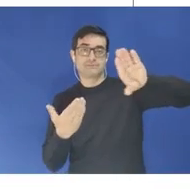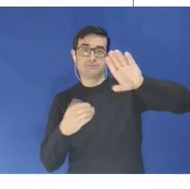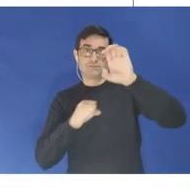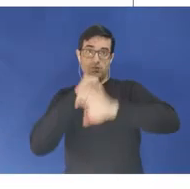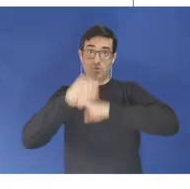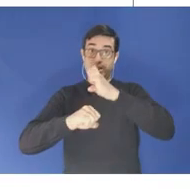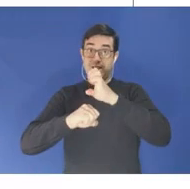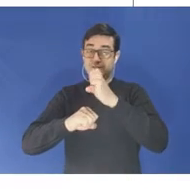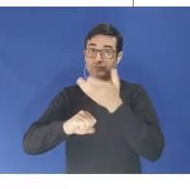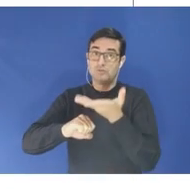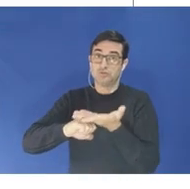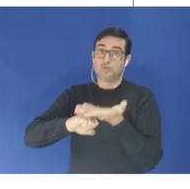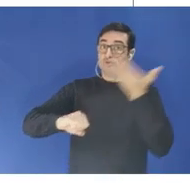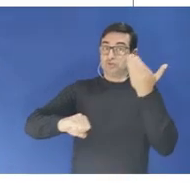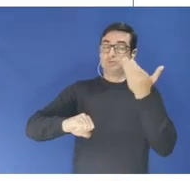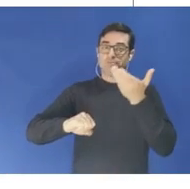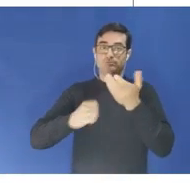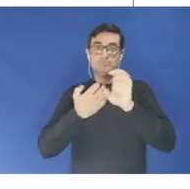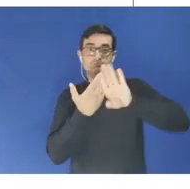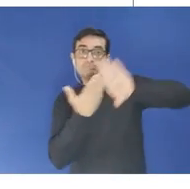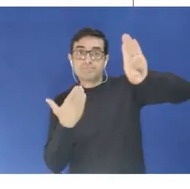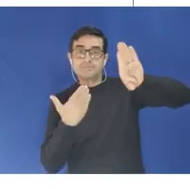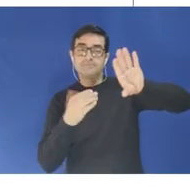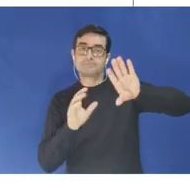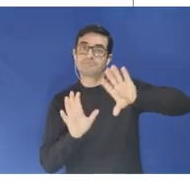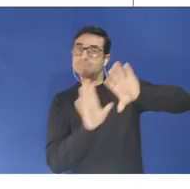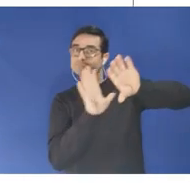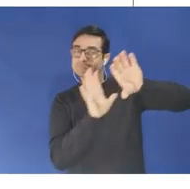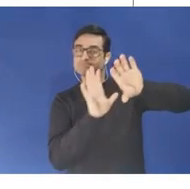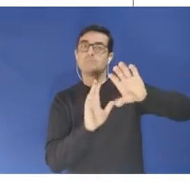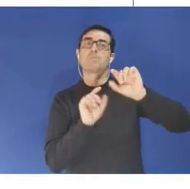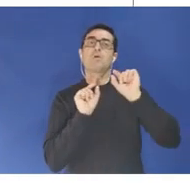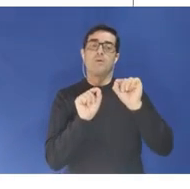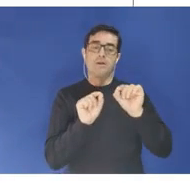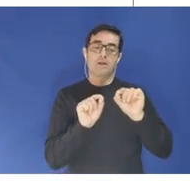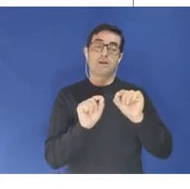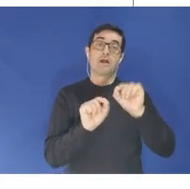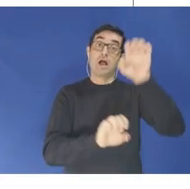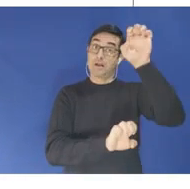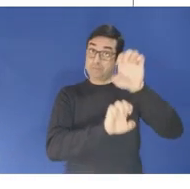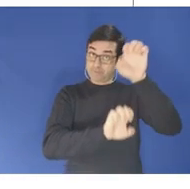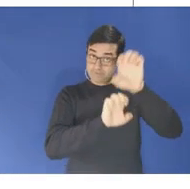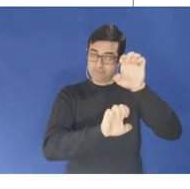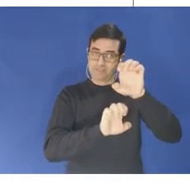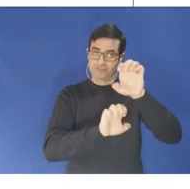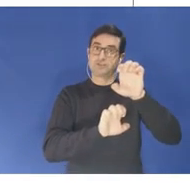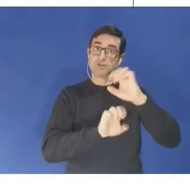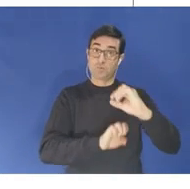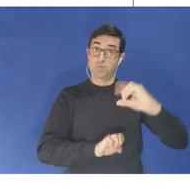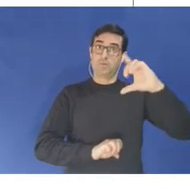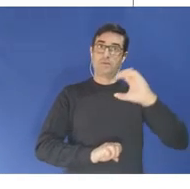não é? Estou acrescentando elétrons dentro do mesmo nível. A blindagem aumenta